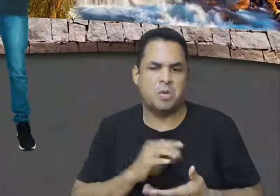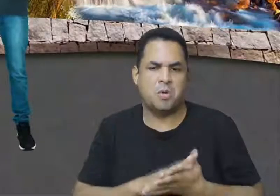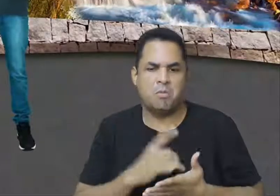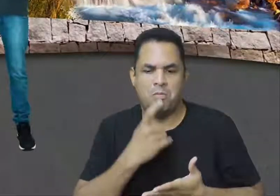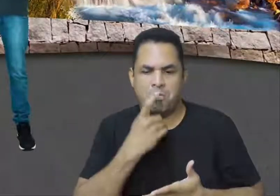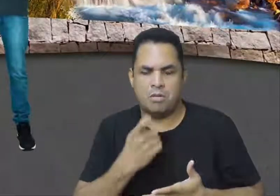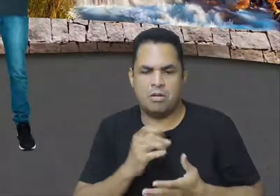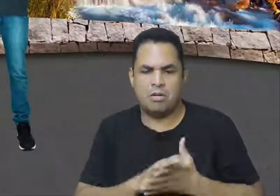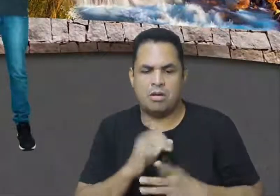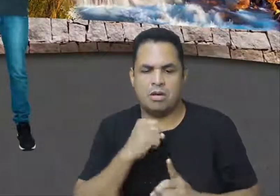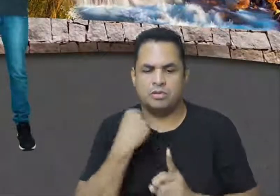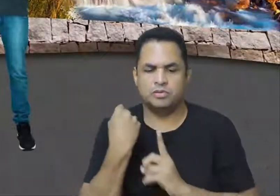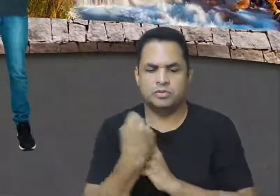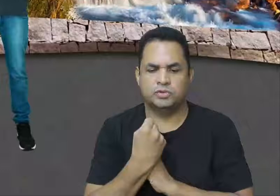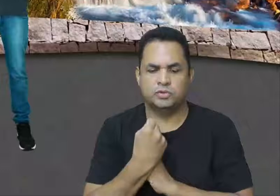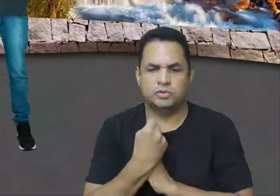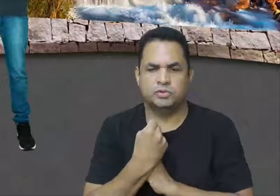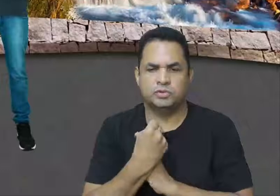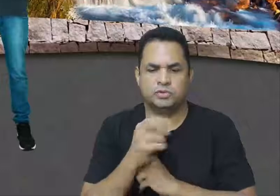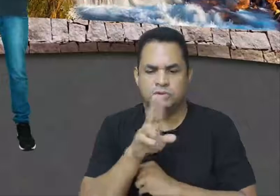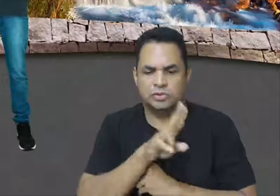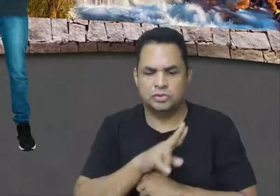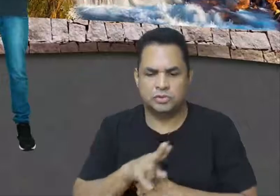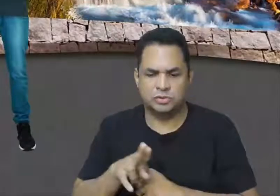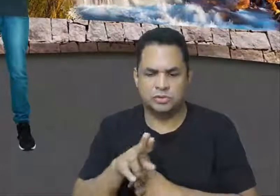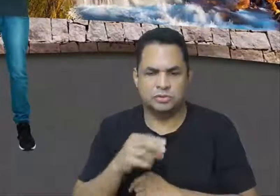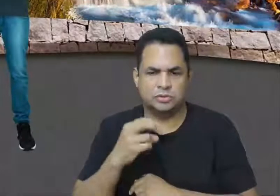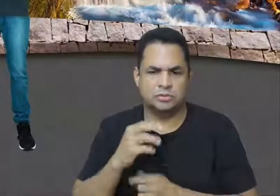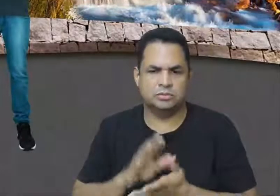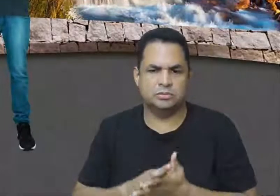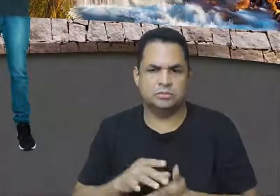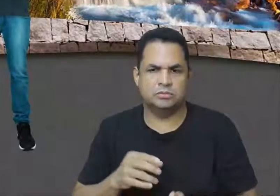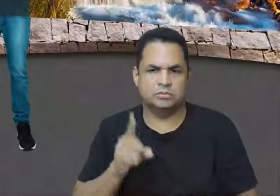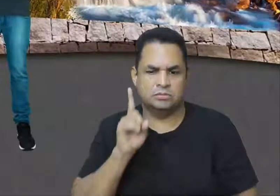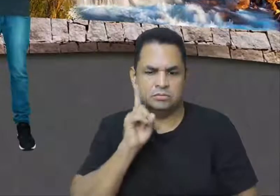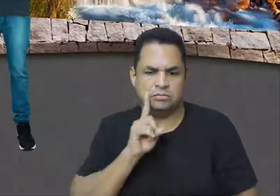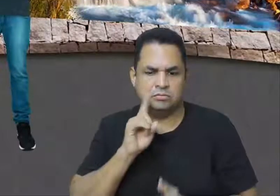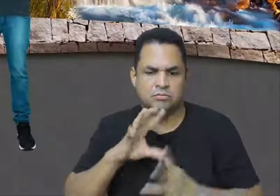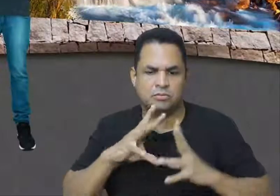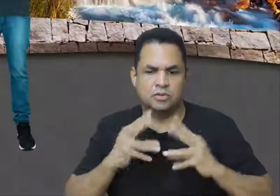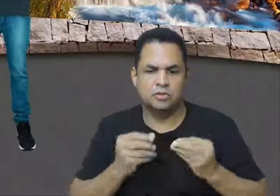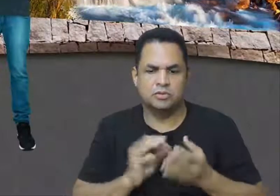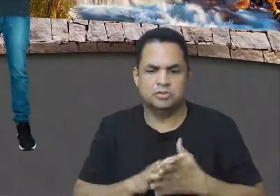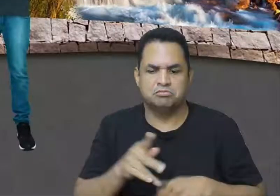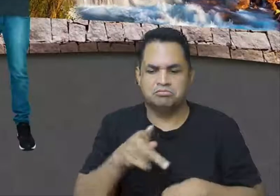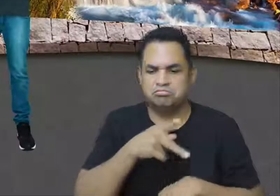sociedade de consumo, e todo mundo querendo ser uma sociedade de consumo igual aos Estados Unidos.